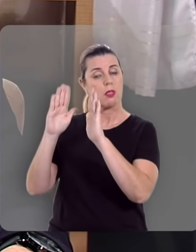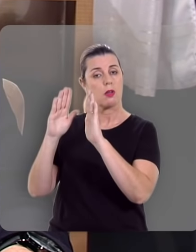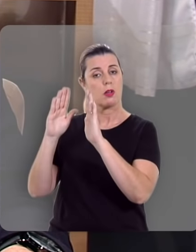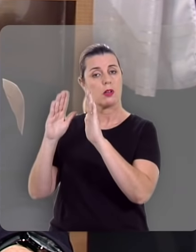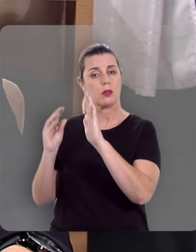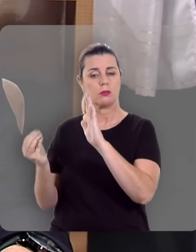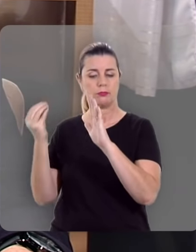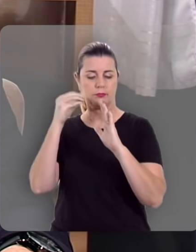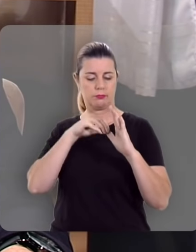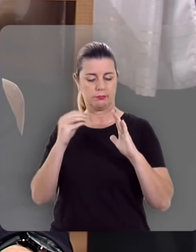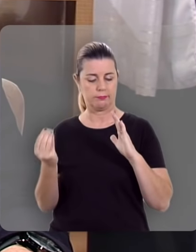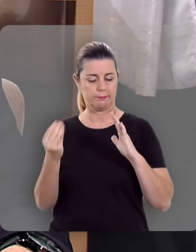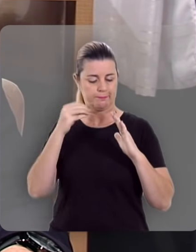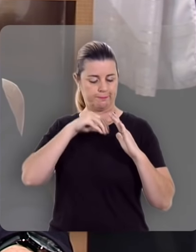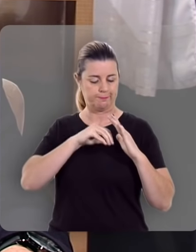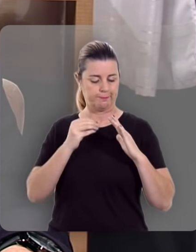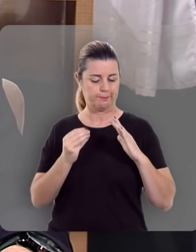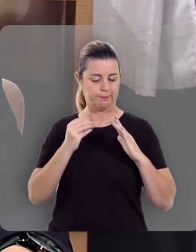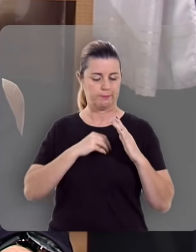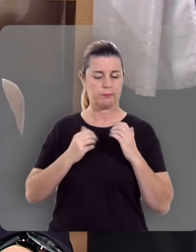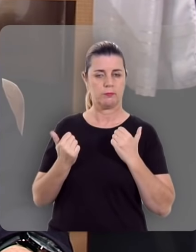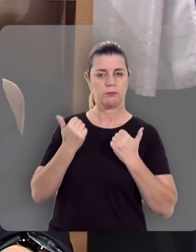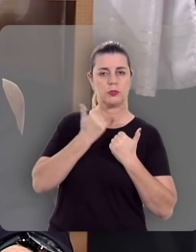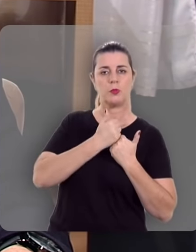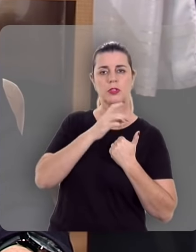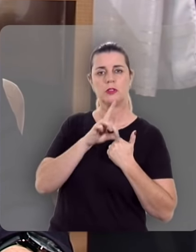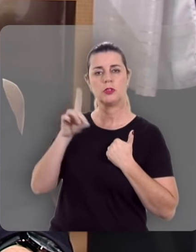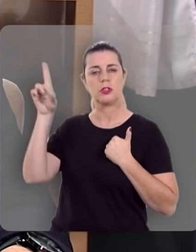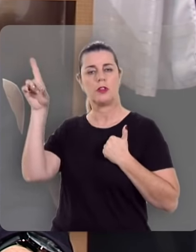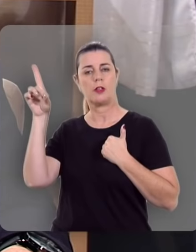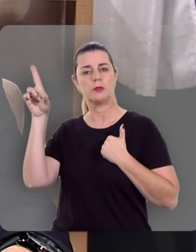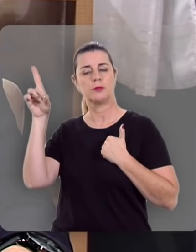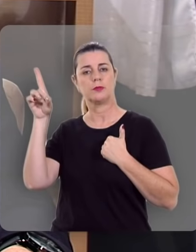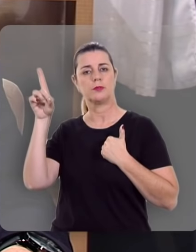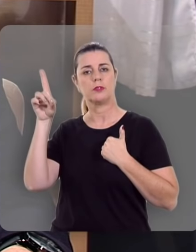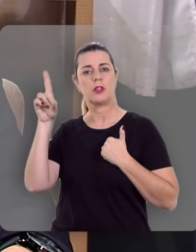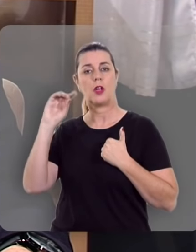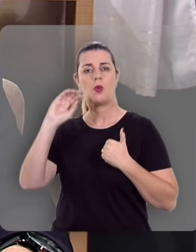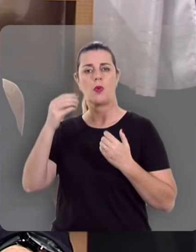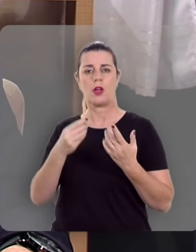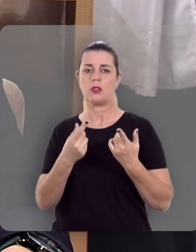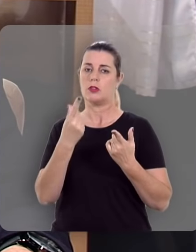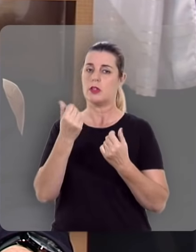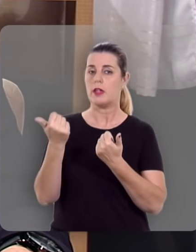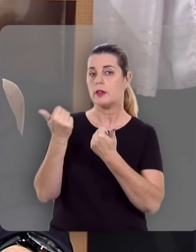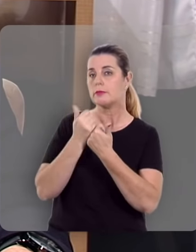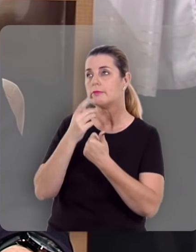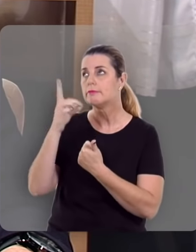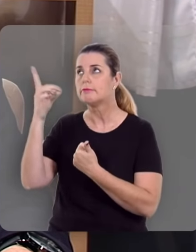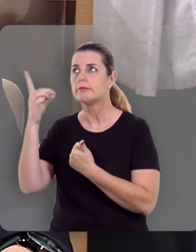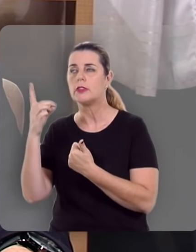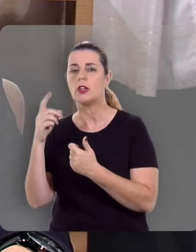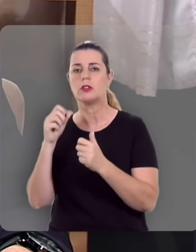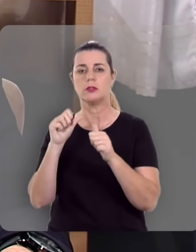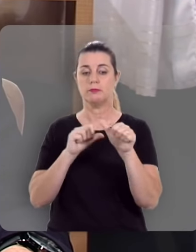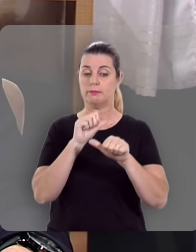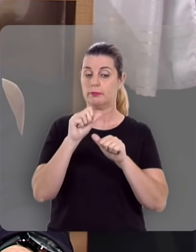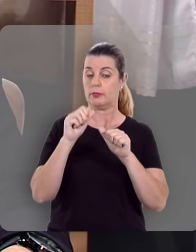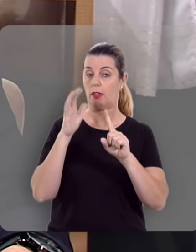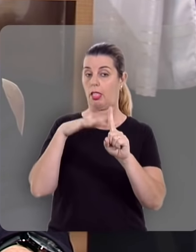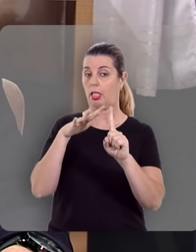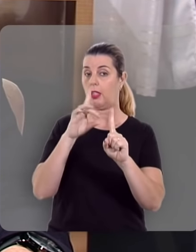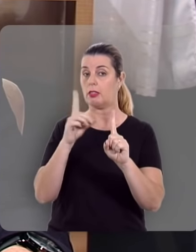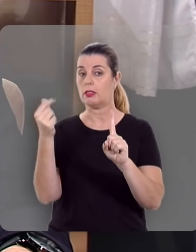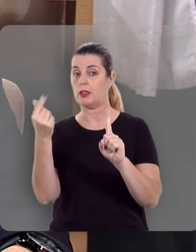começou a colocar coisas e pessoas no lugar de Deus. Então, quando alguém coloca o seu dinheiro no lugar de Deus, o dinheiro se torna o